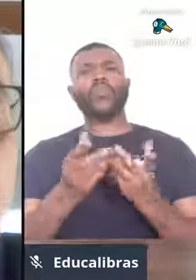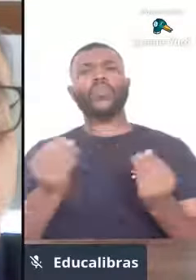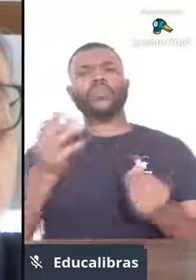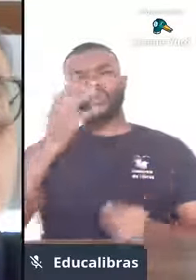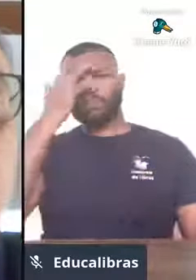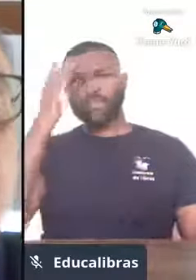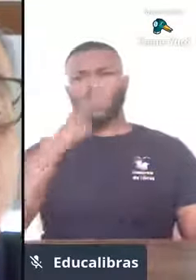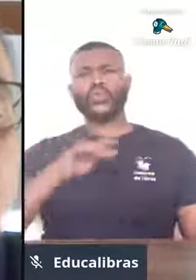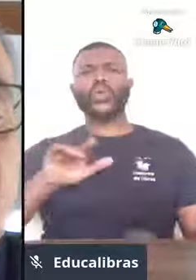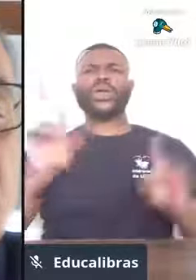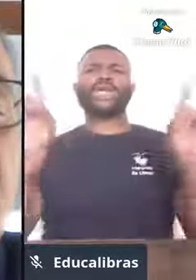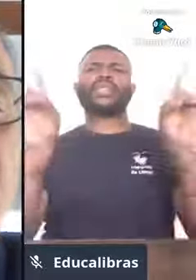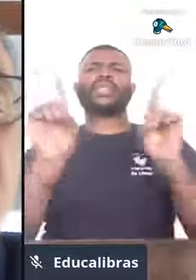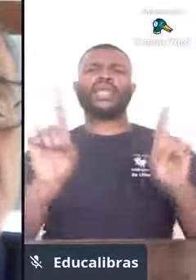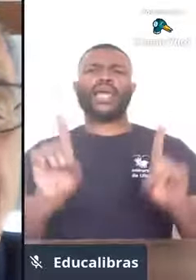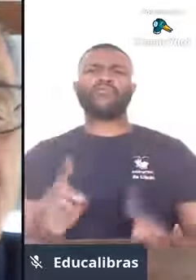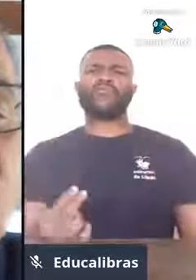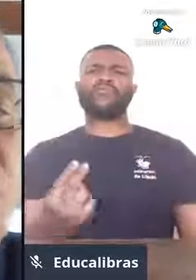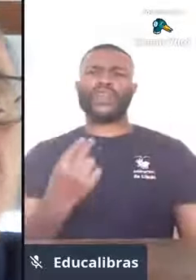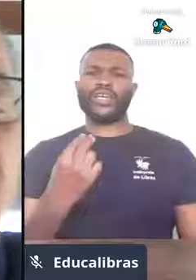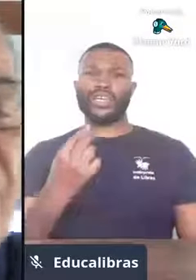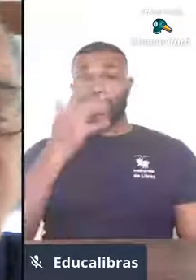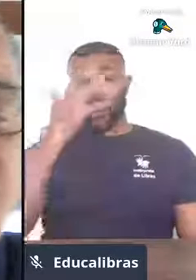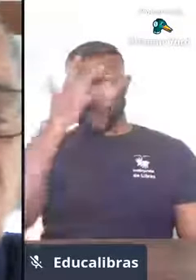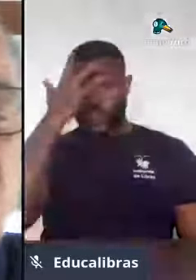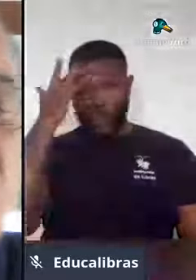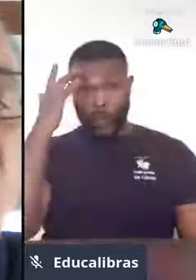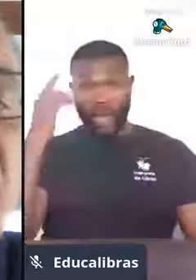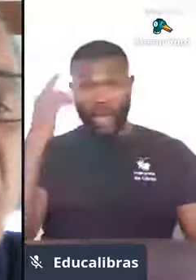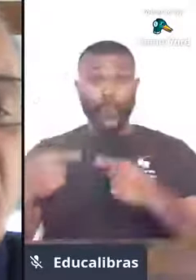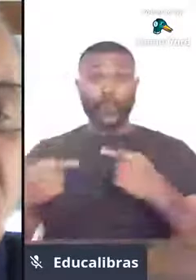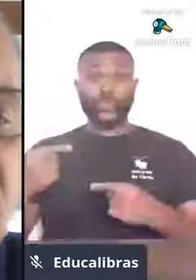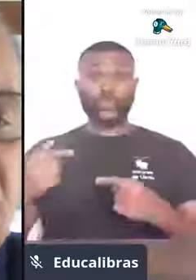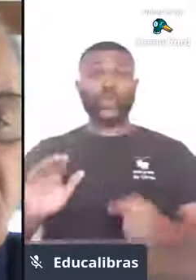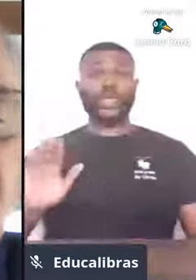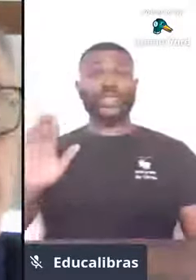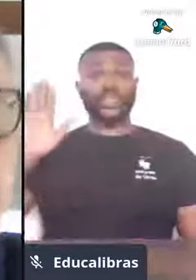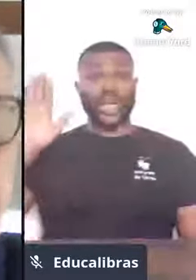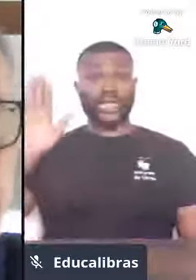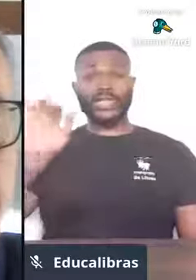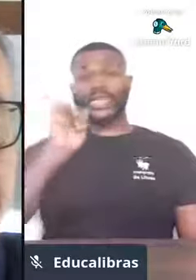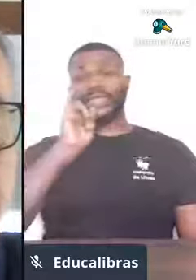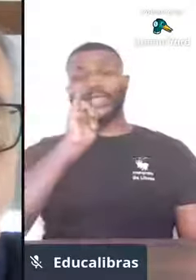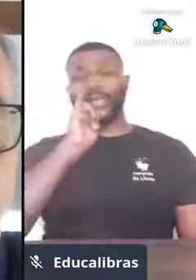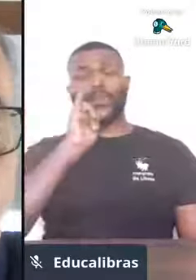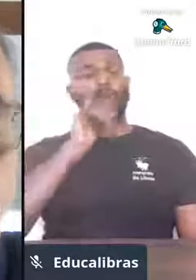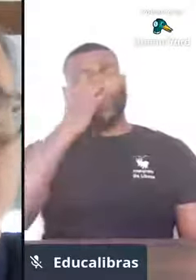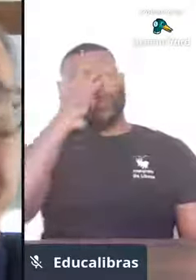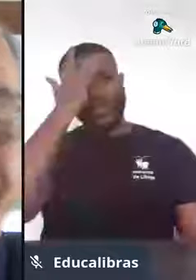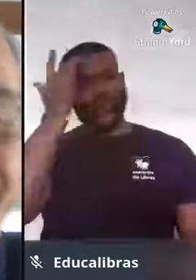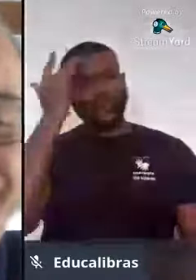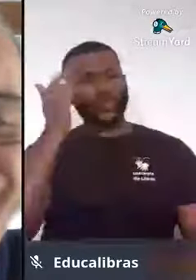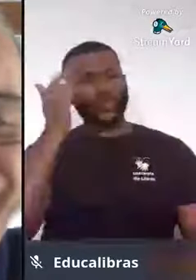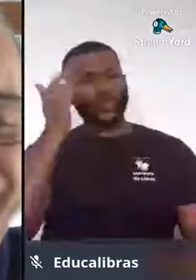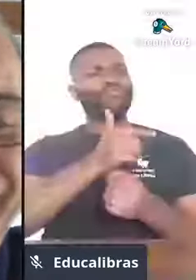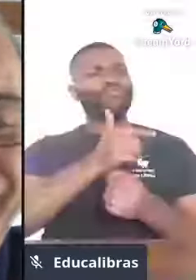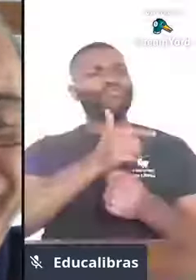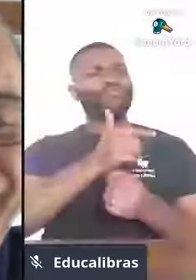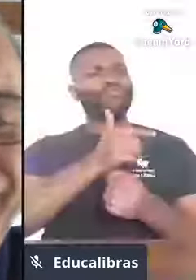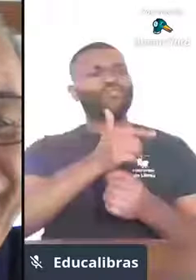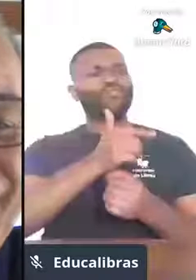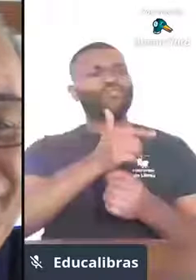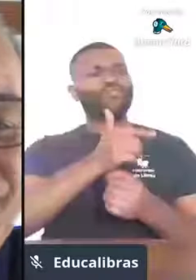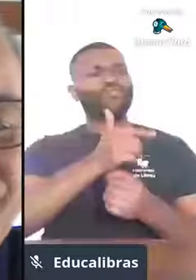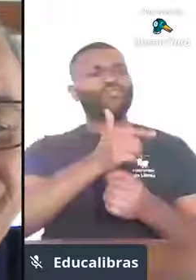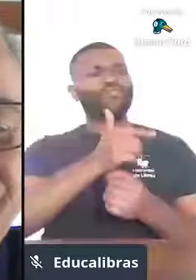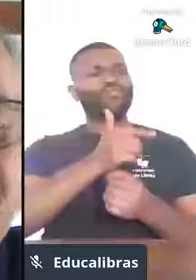ouvindo. Políticos que serão candidatos, não façam isso, não loteiem a nossa secretaria. Bom. Só uma